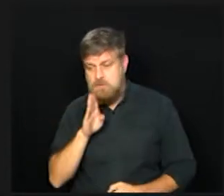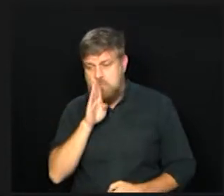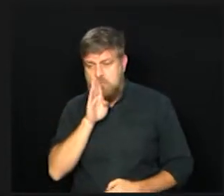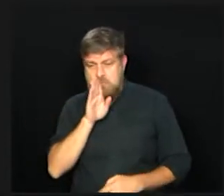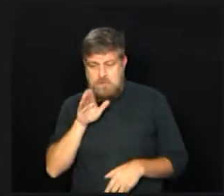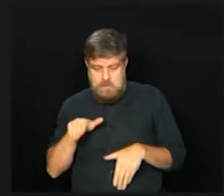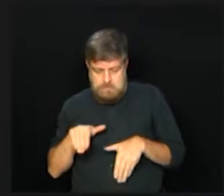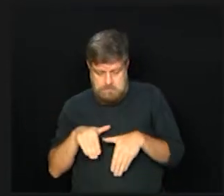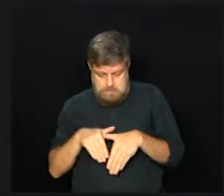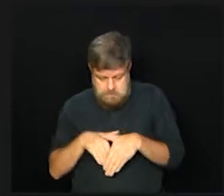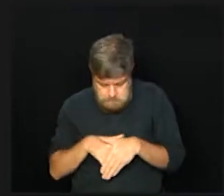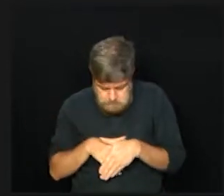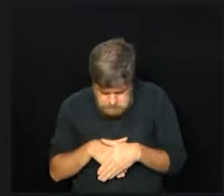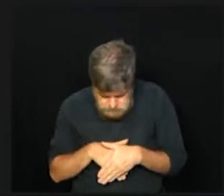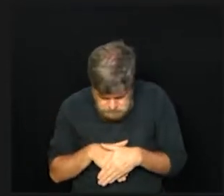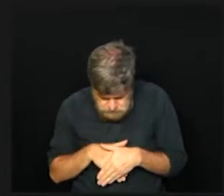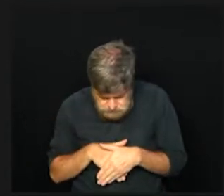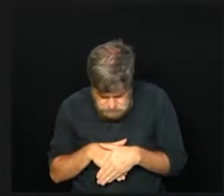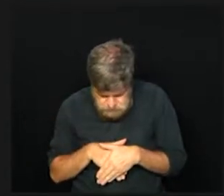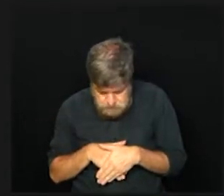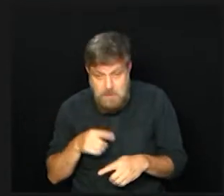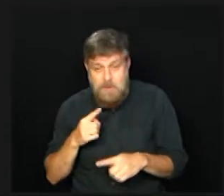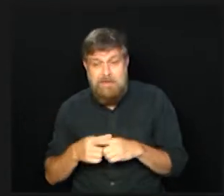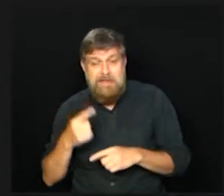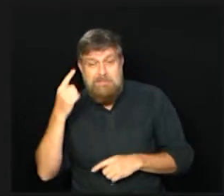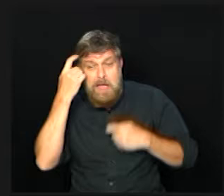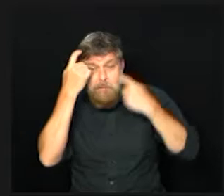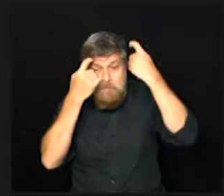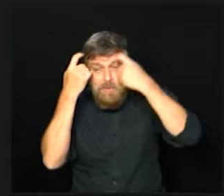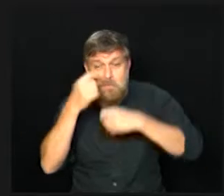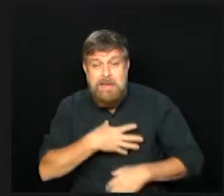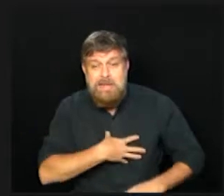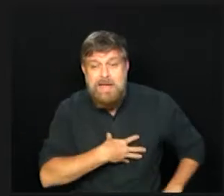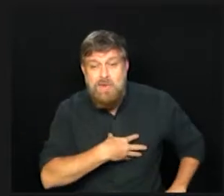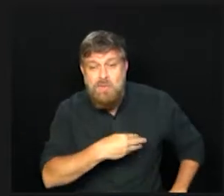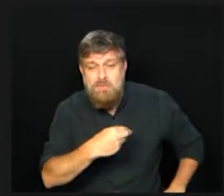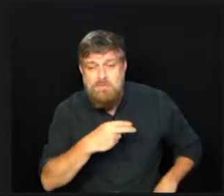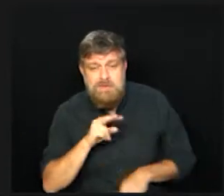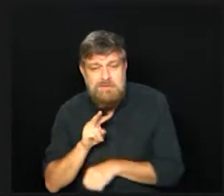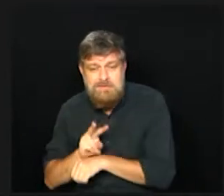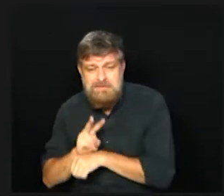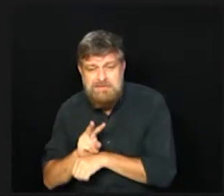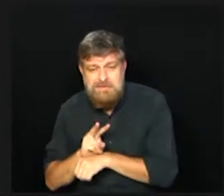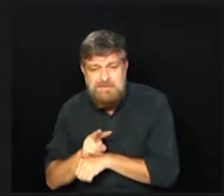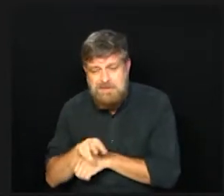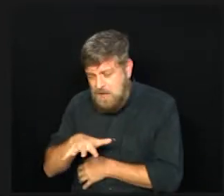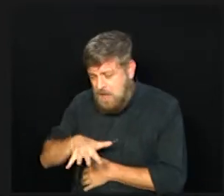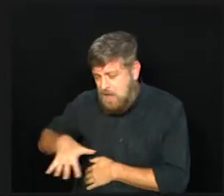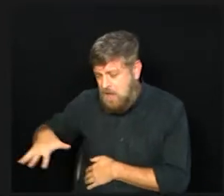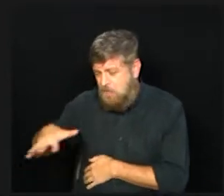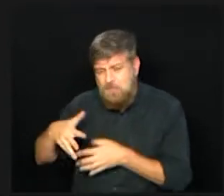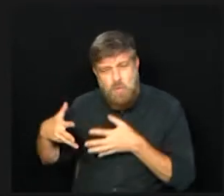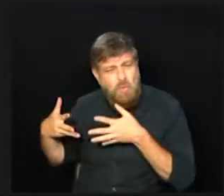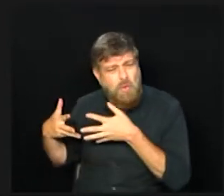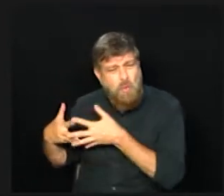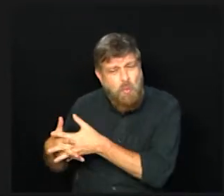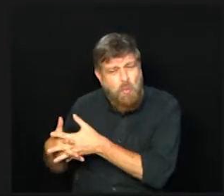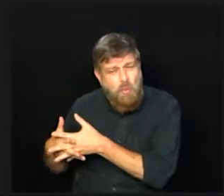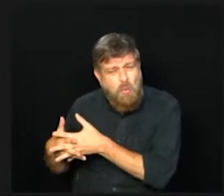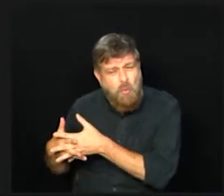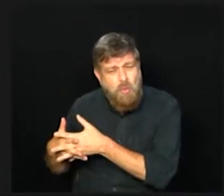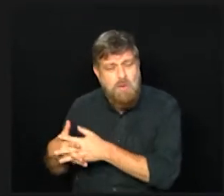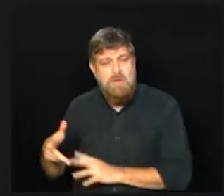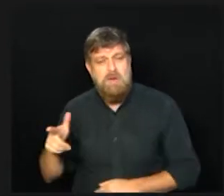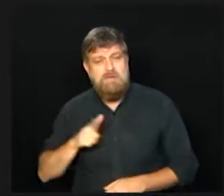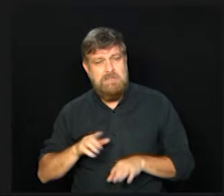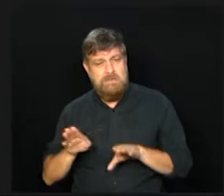calando para poupar os seus filhos. É um ambiente muito complexo. Além disso, também teve o fato